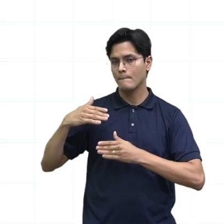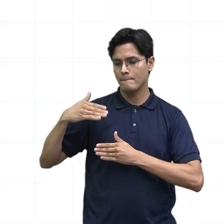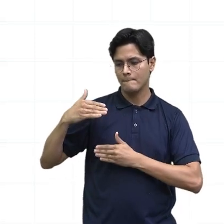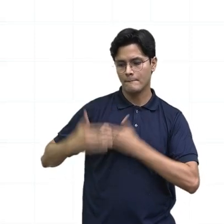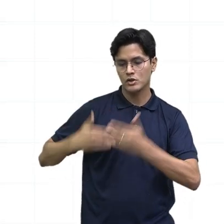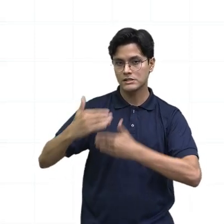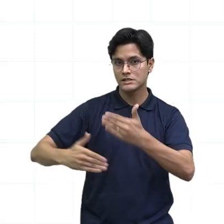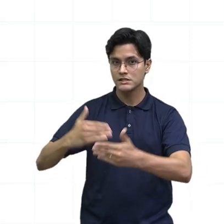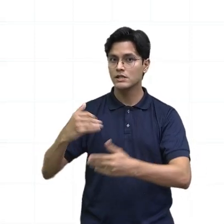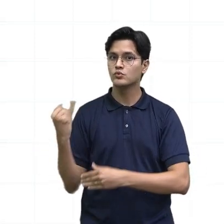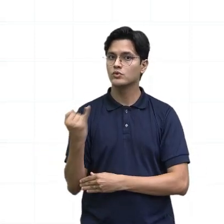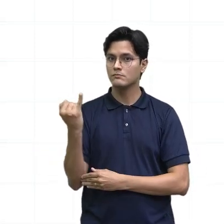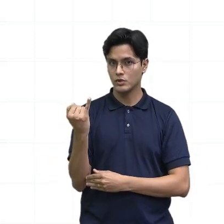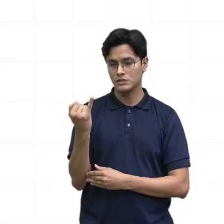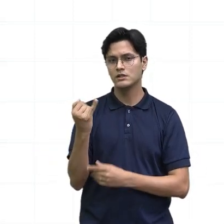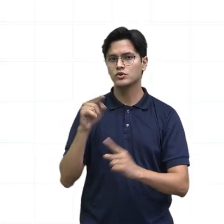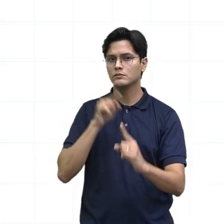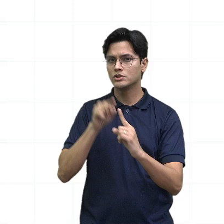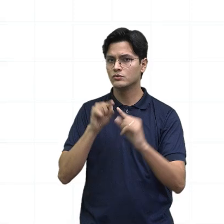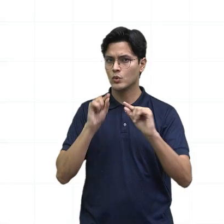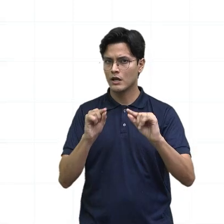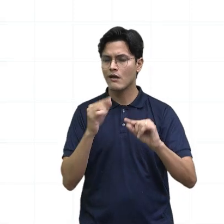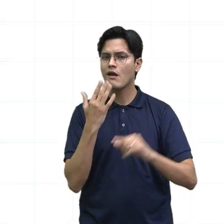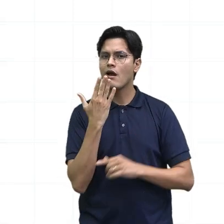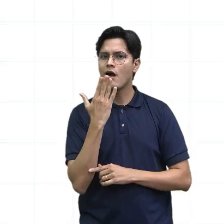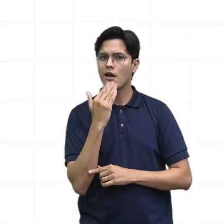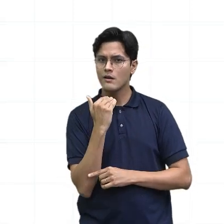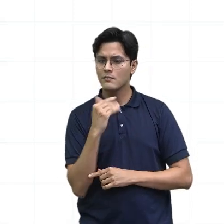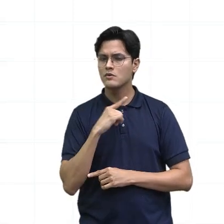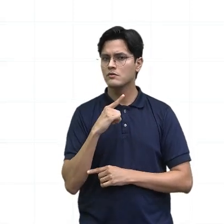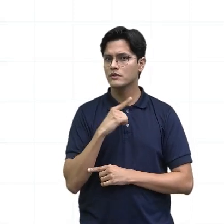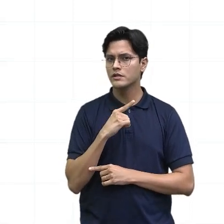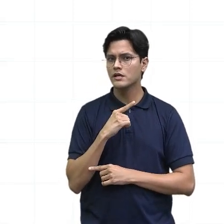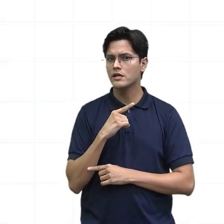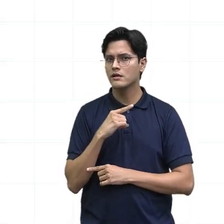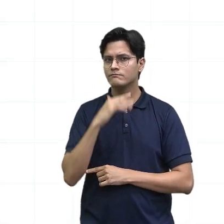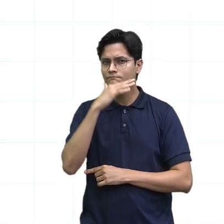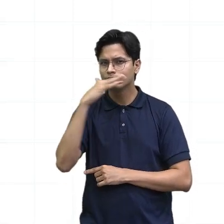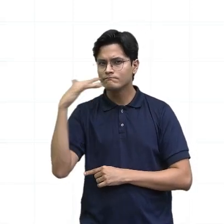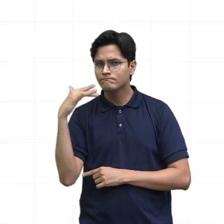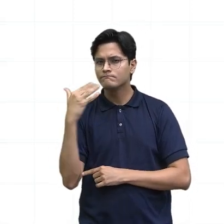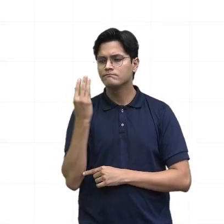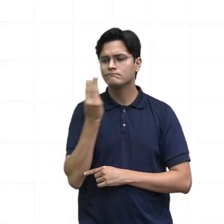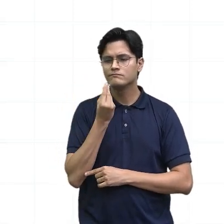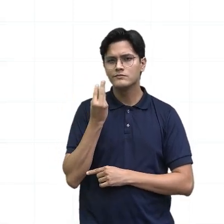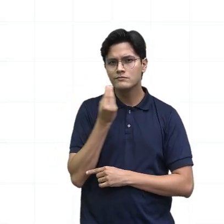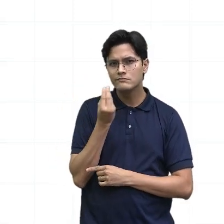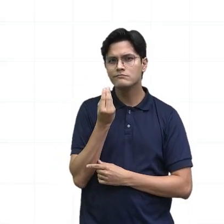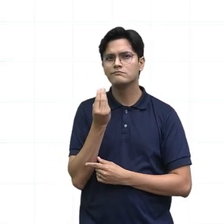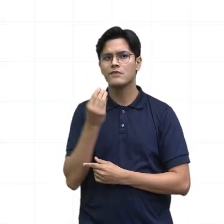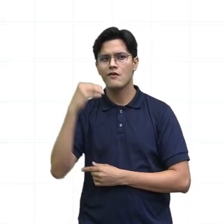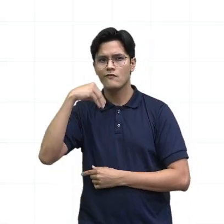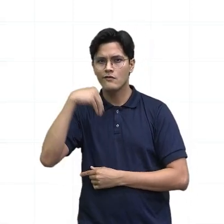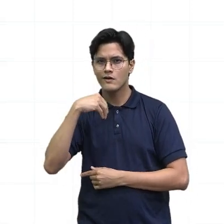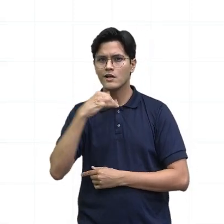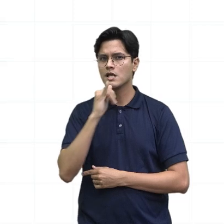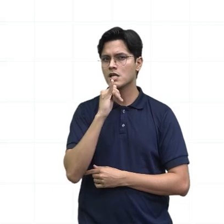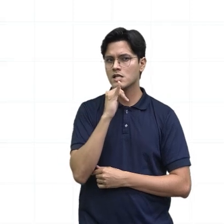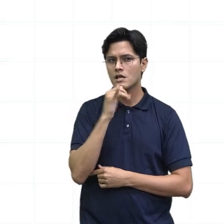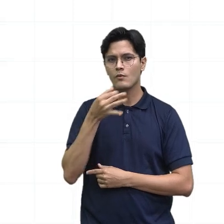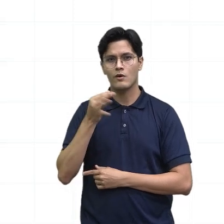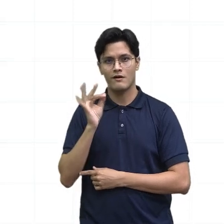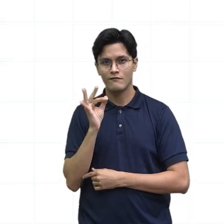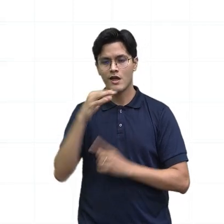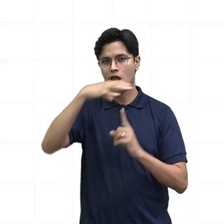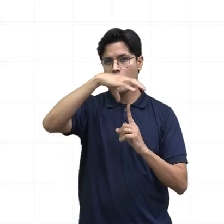para secar alimentos que têm aromas ou texturas delicados, como cafés, cogumelos,